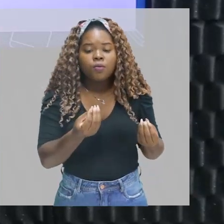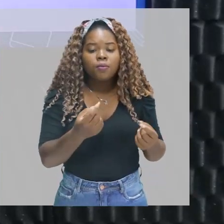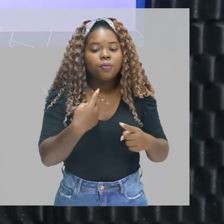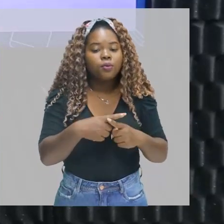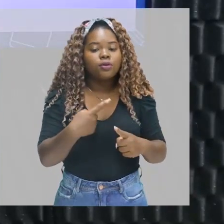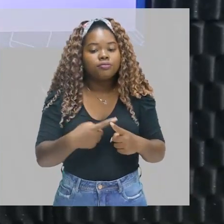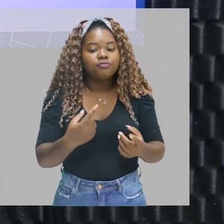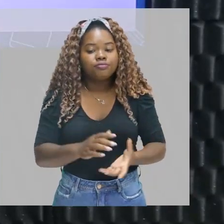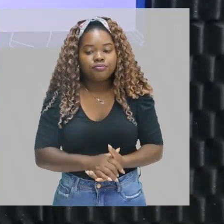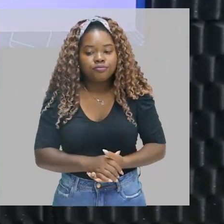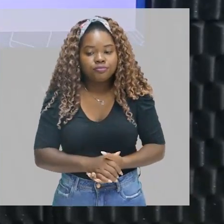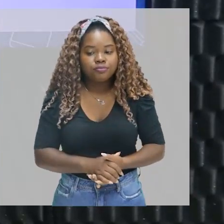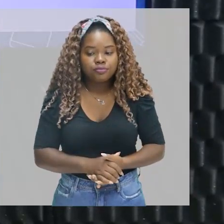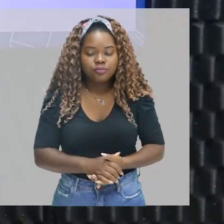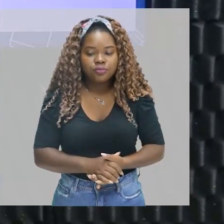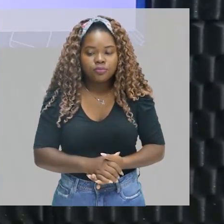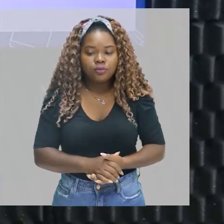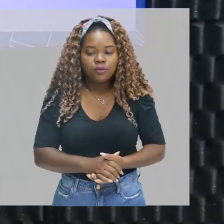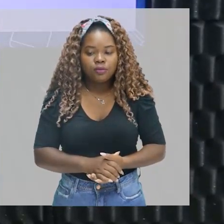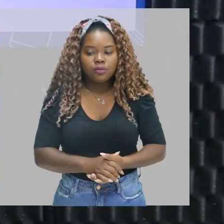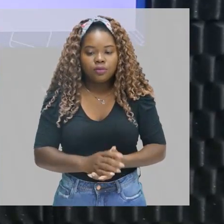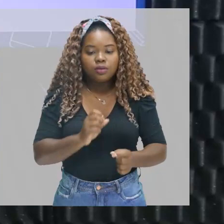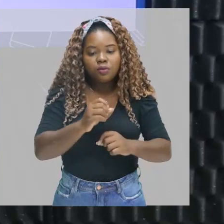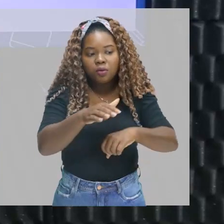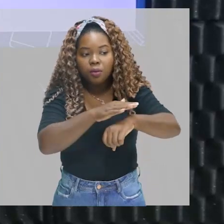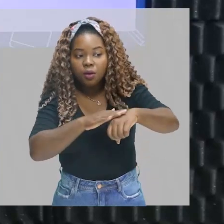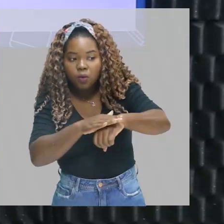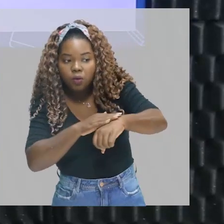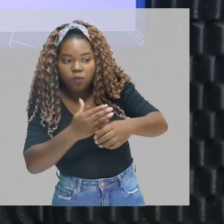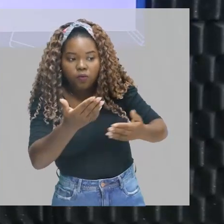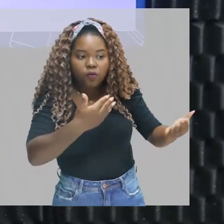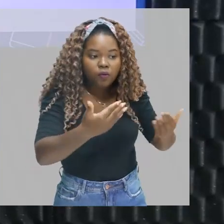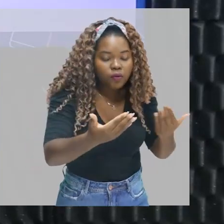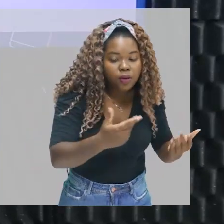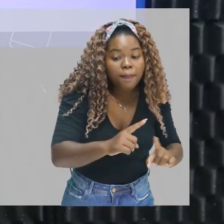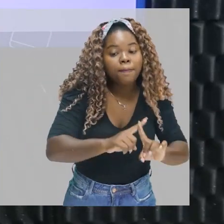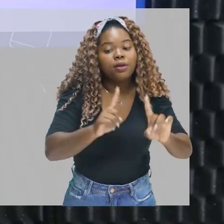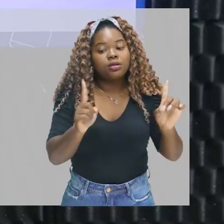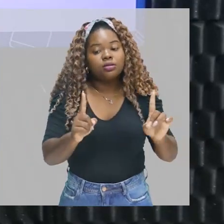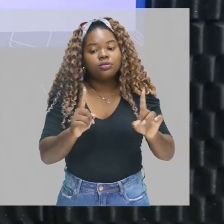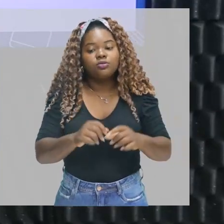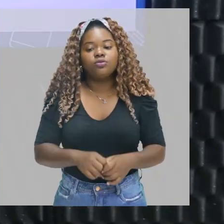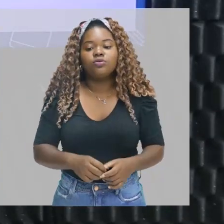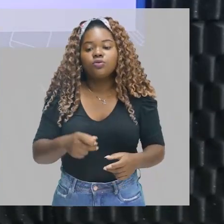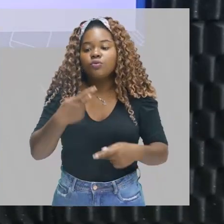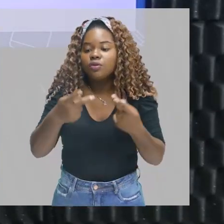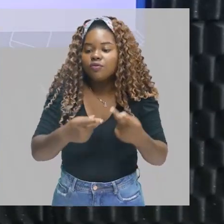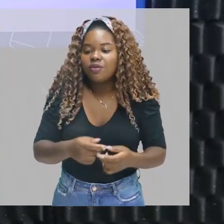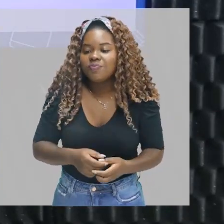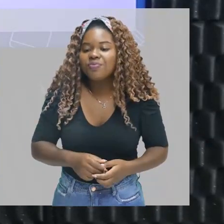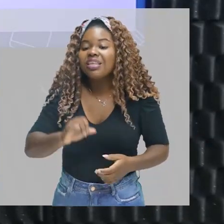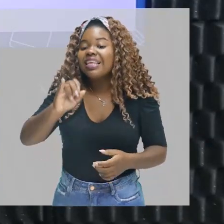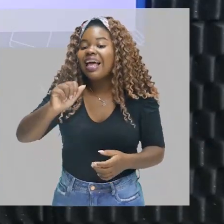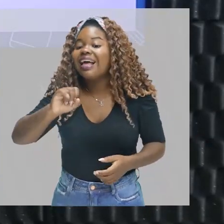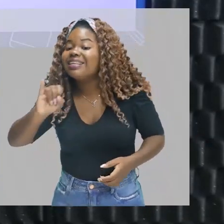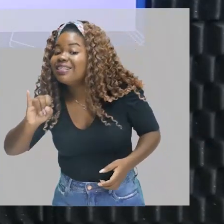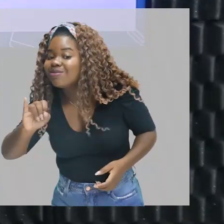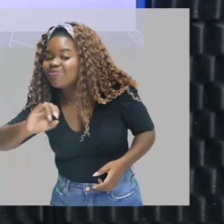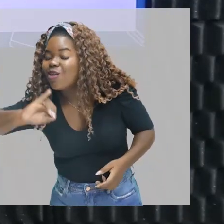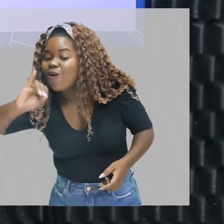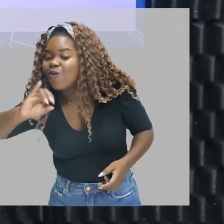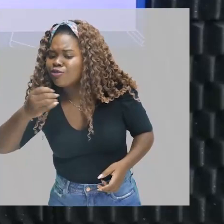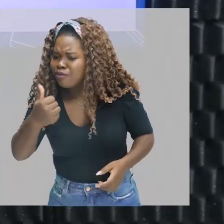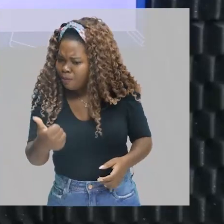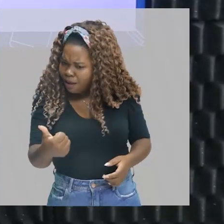aí eu estaria o quê? Eu estaria estabelecendo uma conversa, um diálogo. Mas quando eu digo, e aí, tudo bem? E aí, tudo